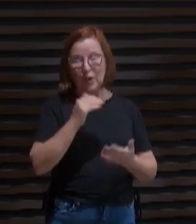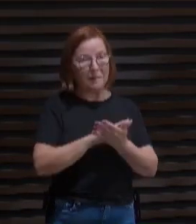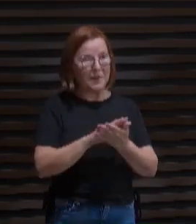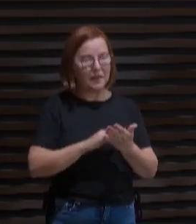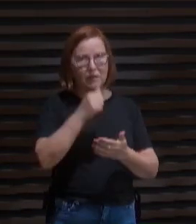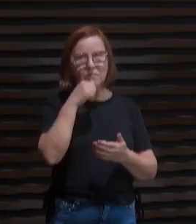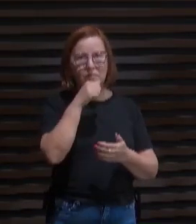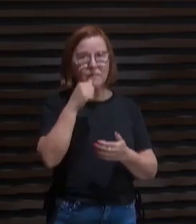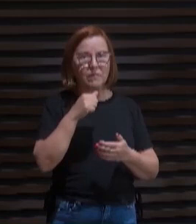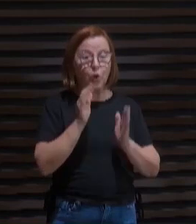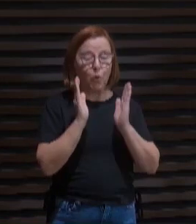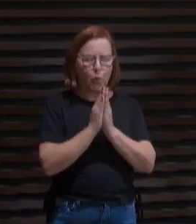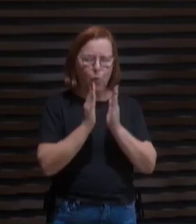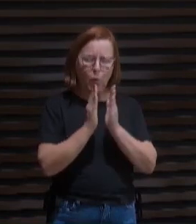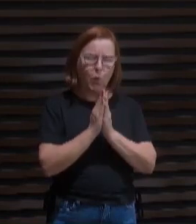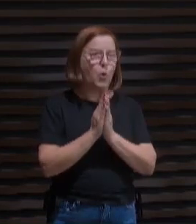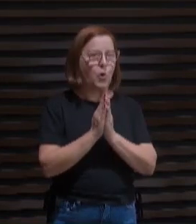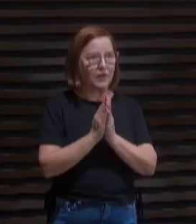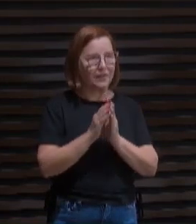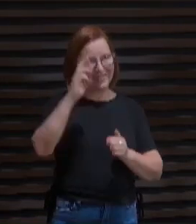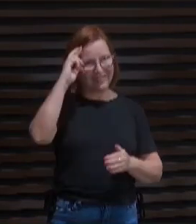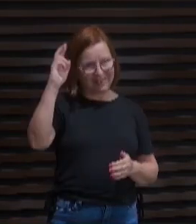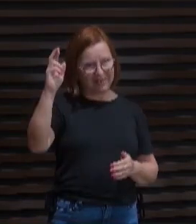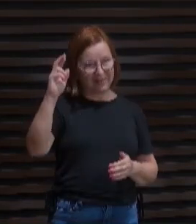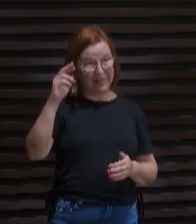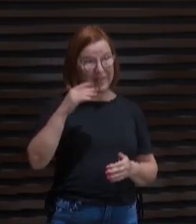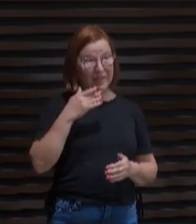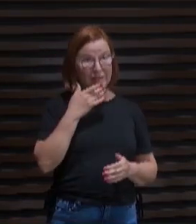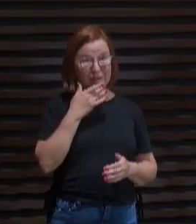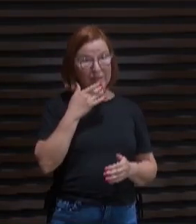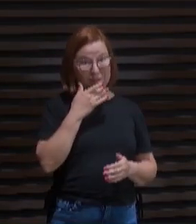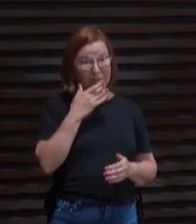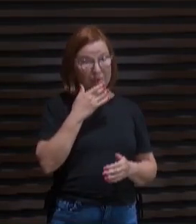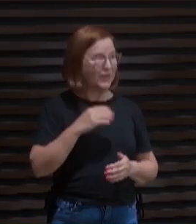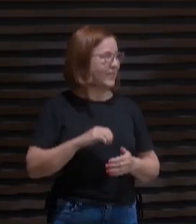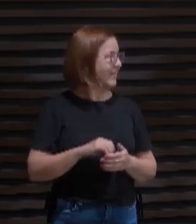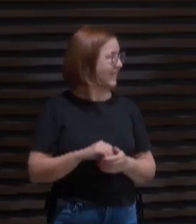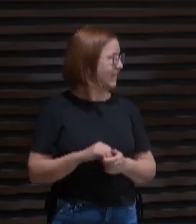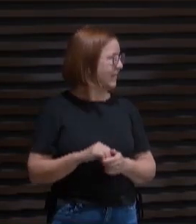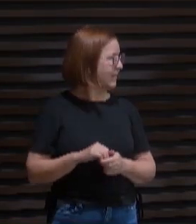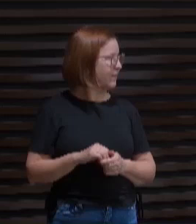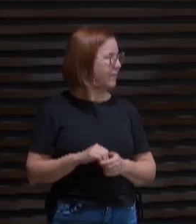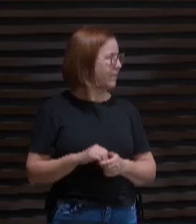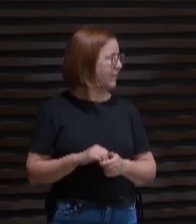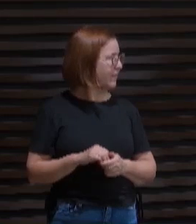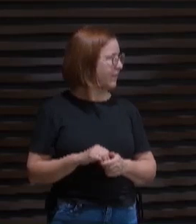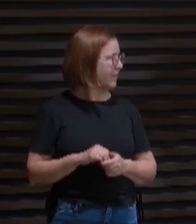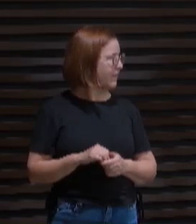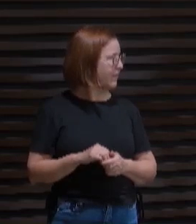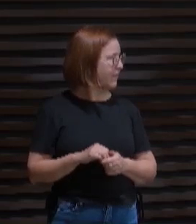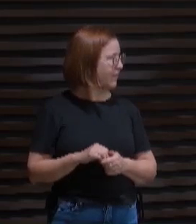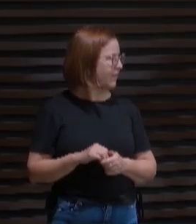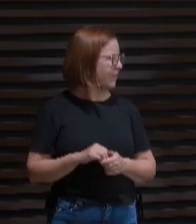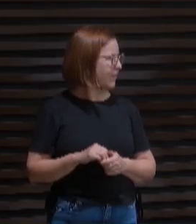orando ao Senhor. E é tão gostoso, eu fico nos cânticos aqui, hoje o Eric, eu falo, meu Deus, como é que vai ser lá na